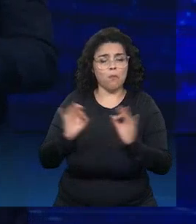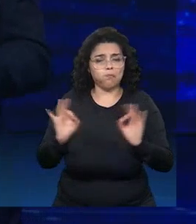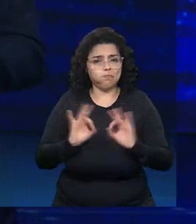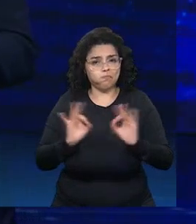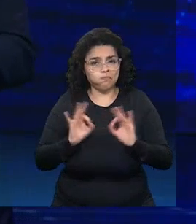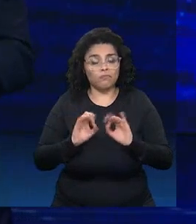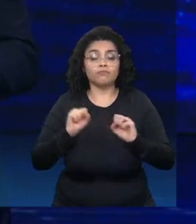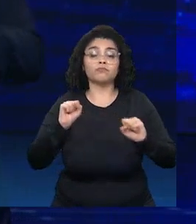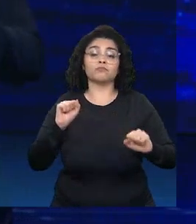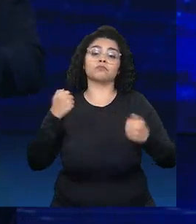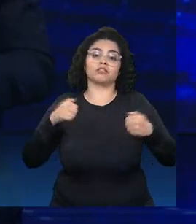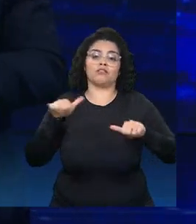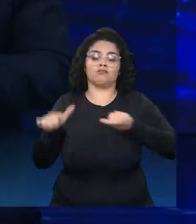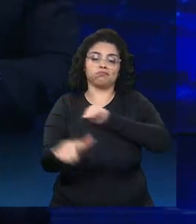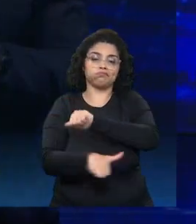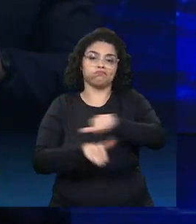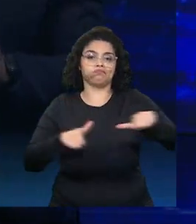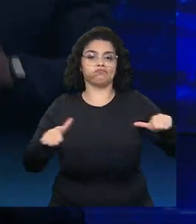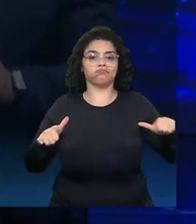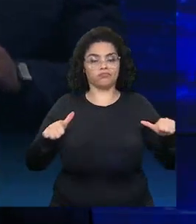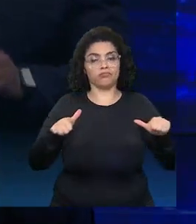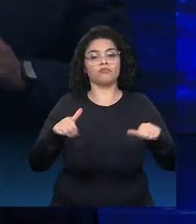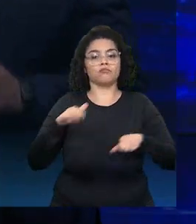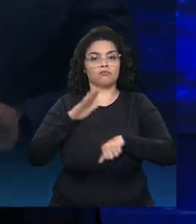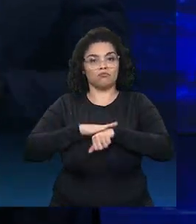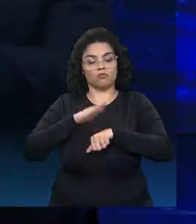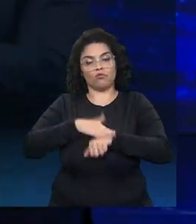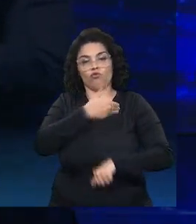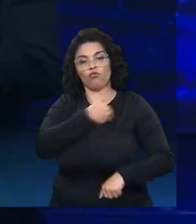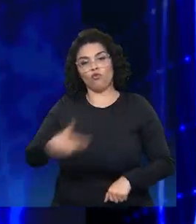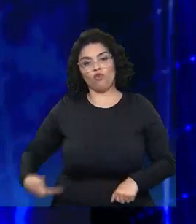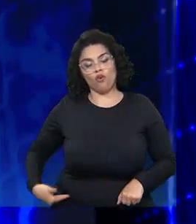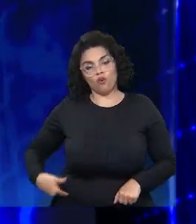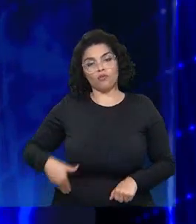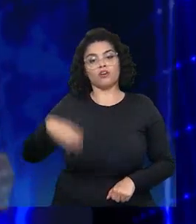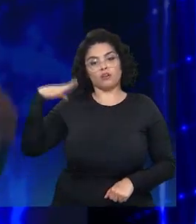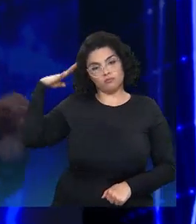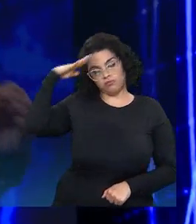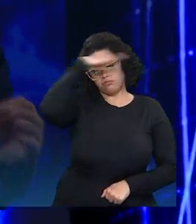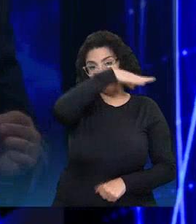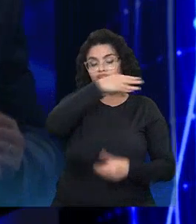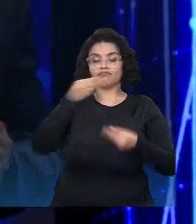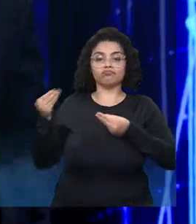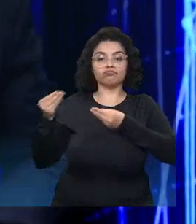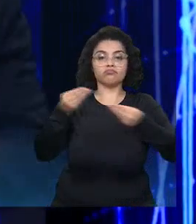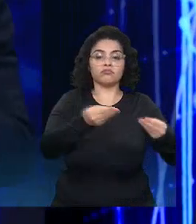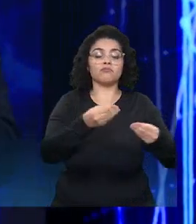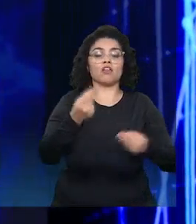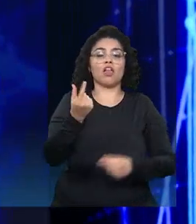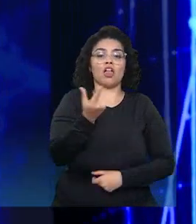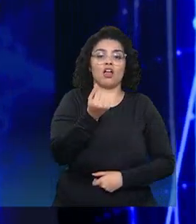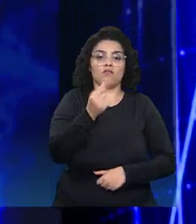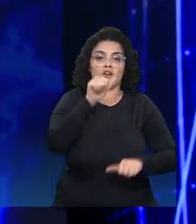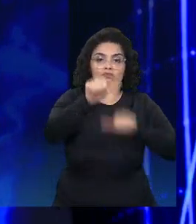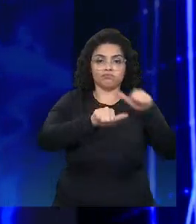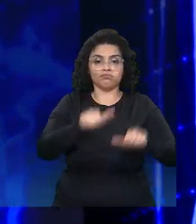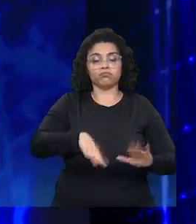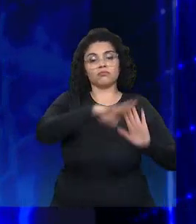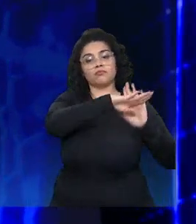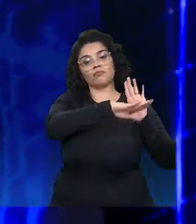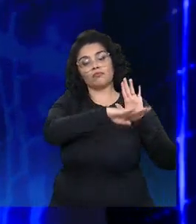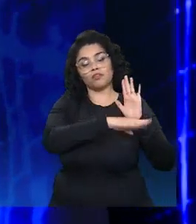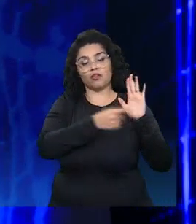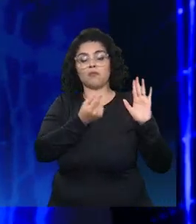mensagem modificativa vai ser enviada pelo governo Presidente bolsonaro ao congresso para restabelecer os valores da merenda escolar